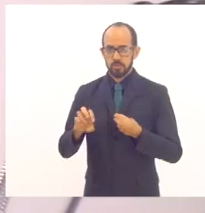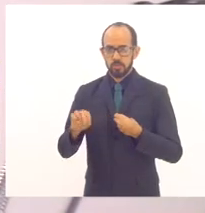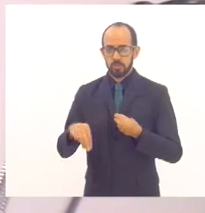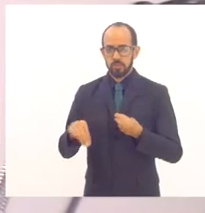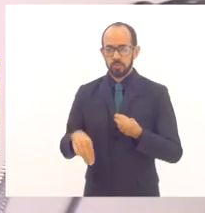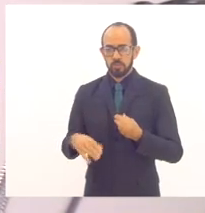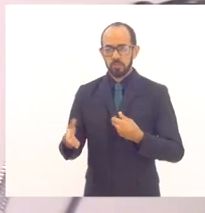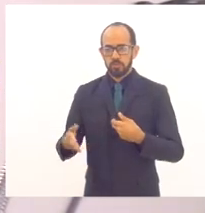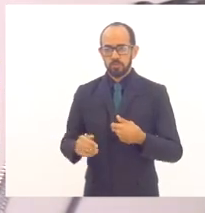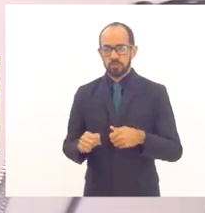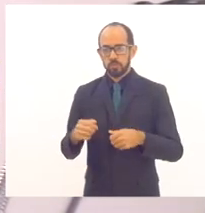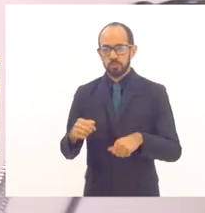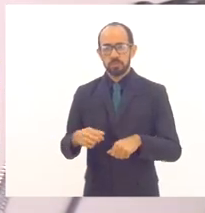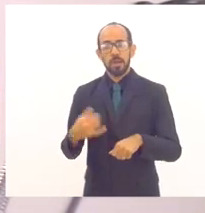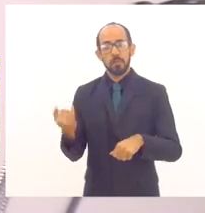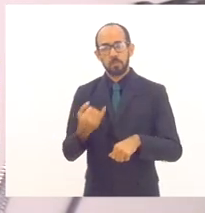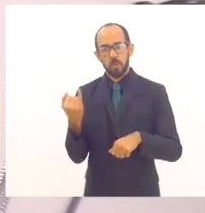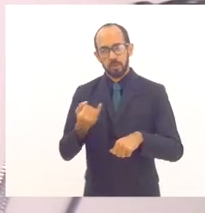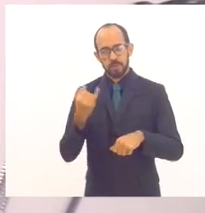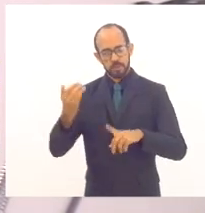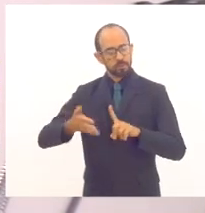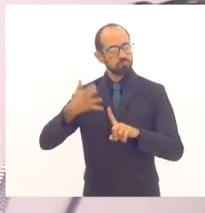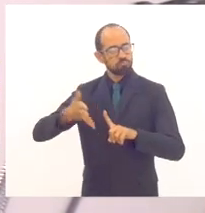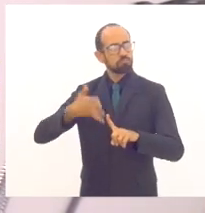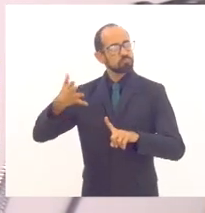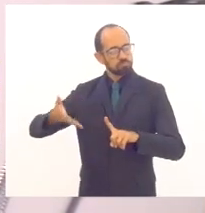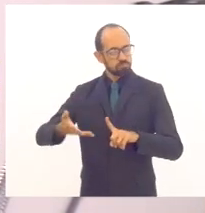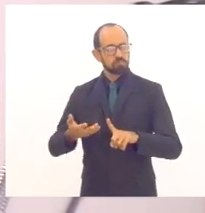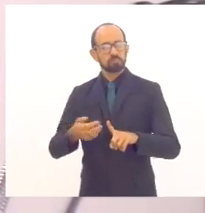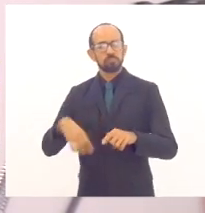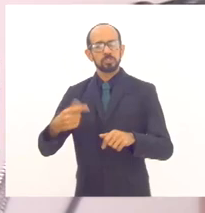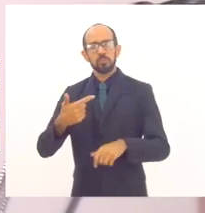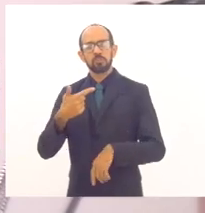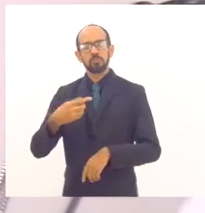né, com tamanha importância desse projeto, para abordar mais de